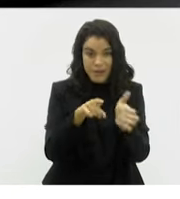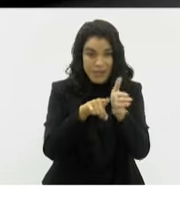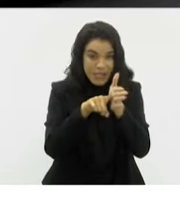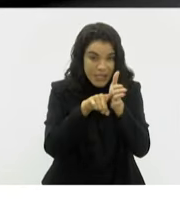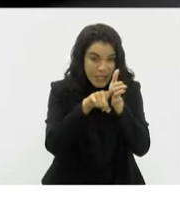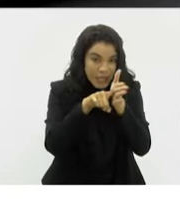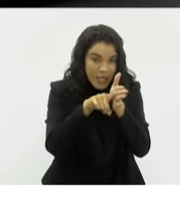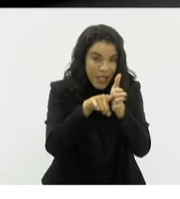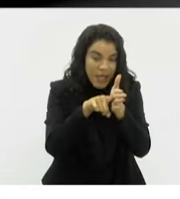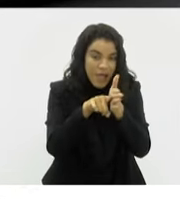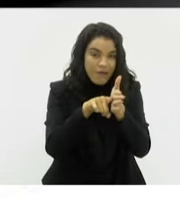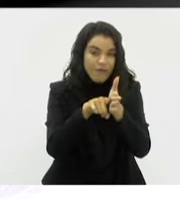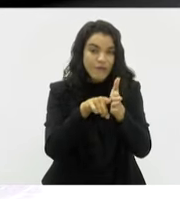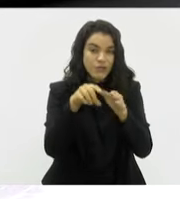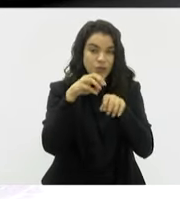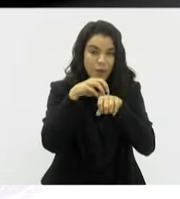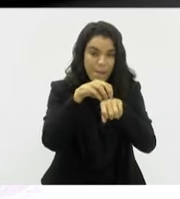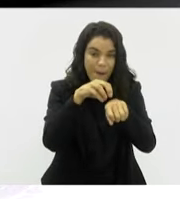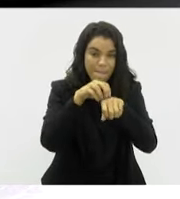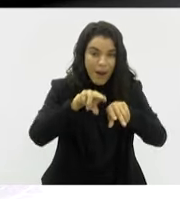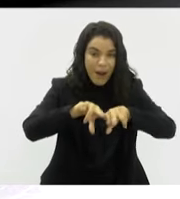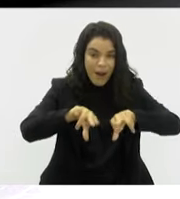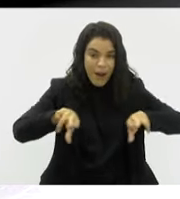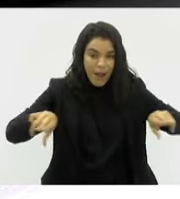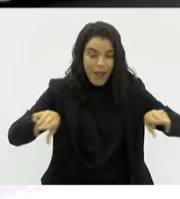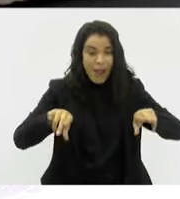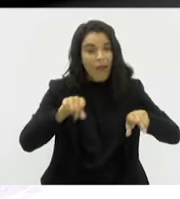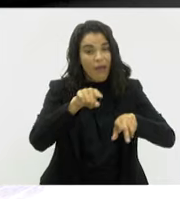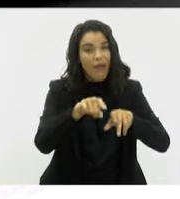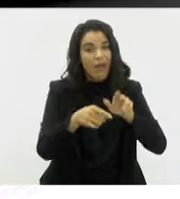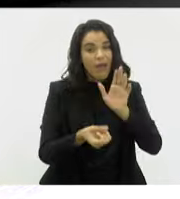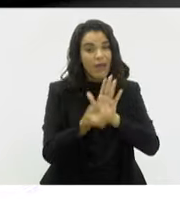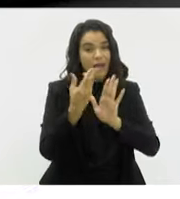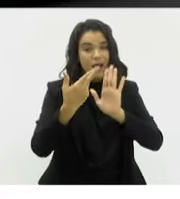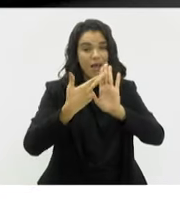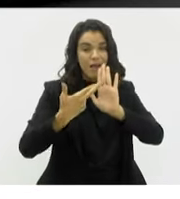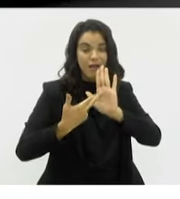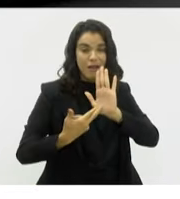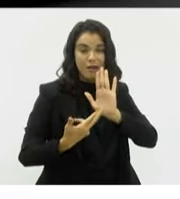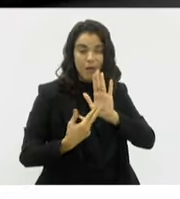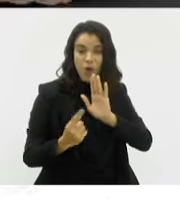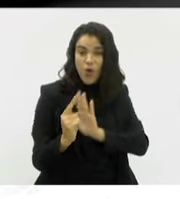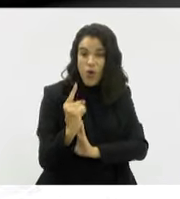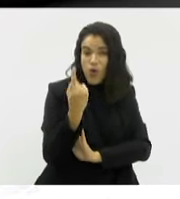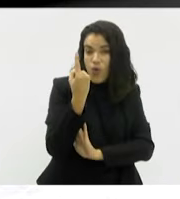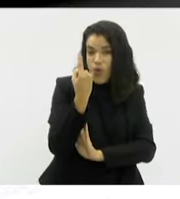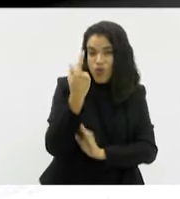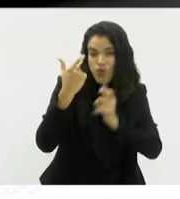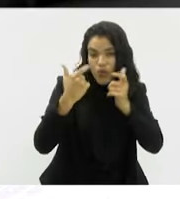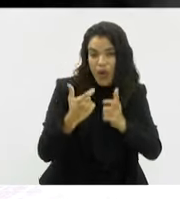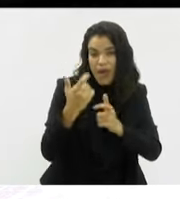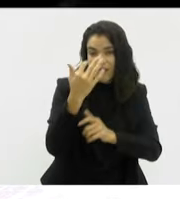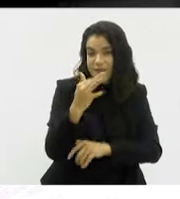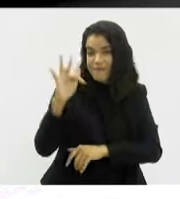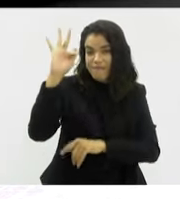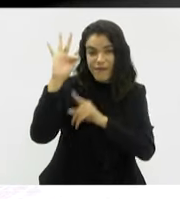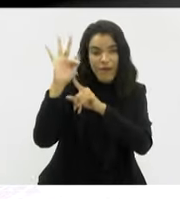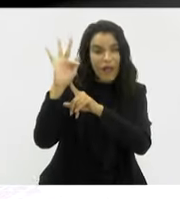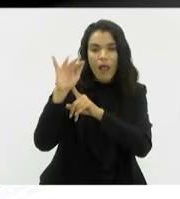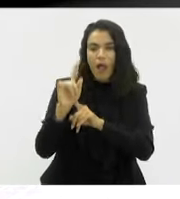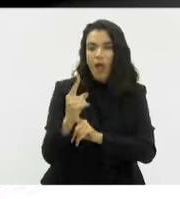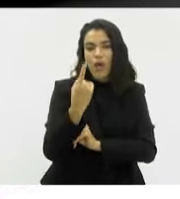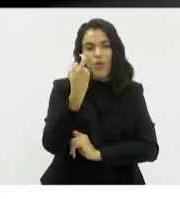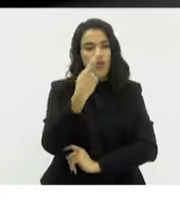vistoria, isto é regulamentação, porque o único estado da federação que o fazia era o Rio de